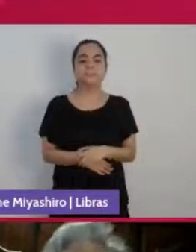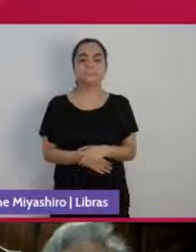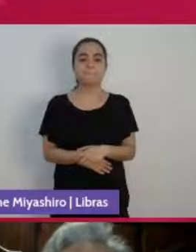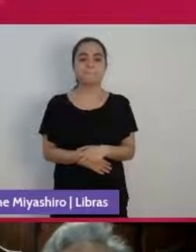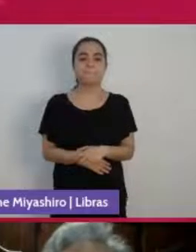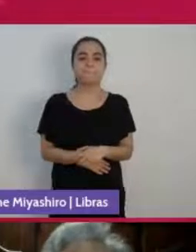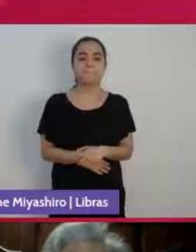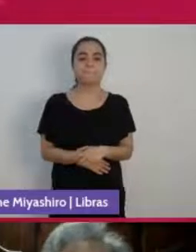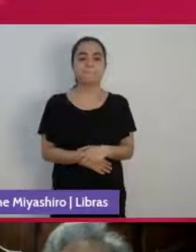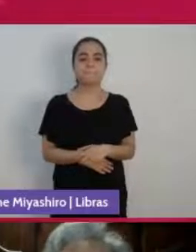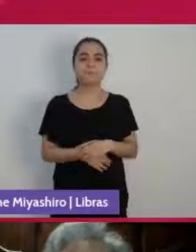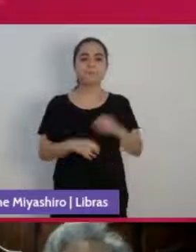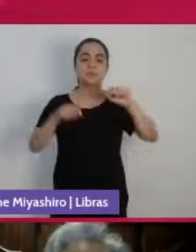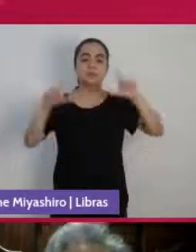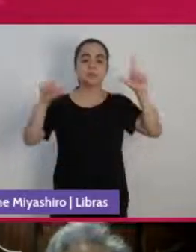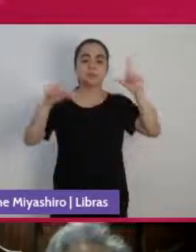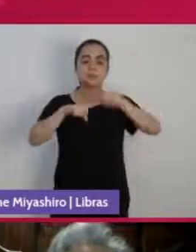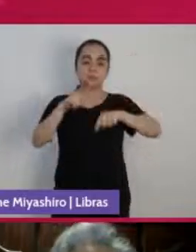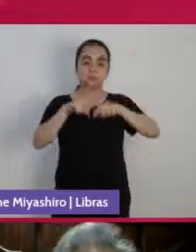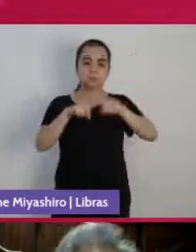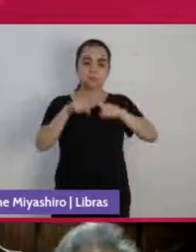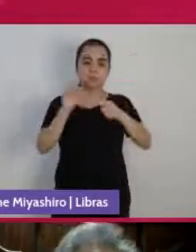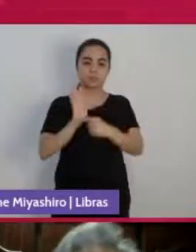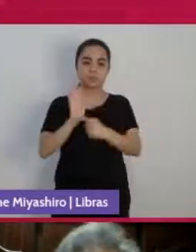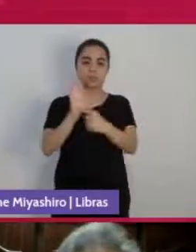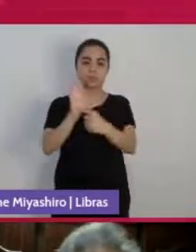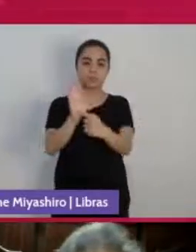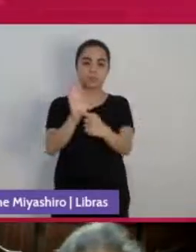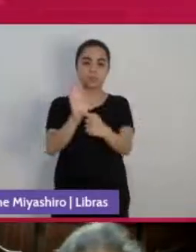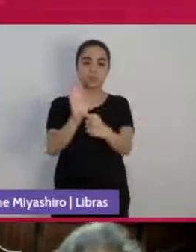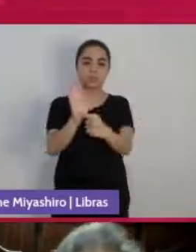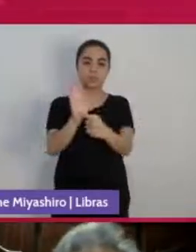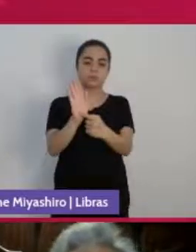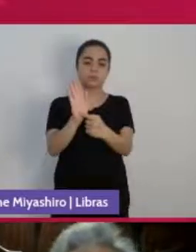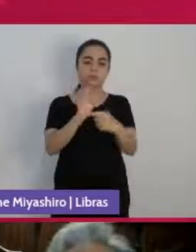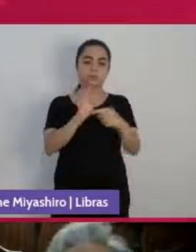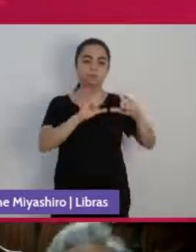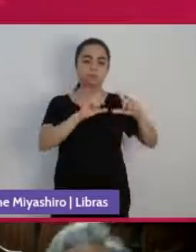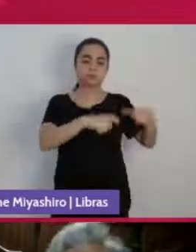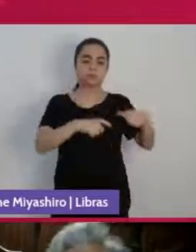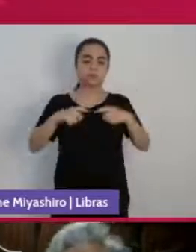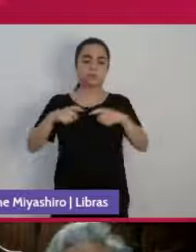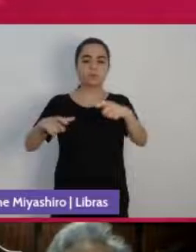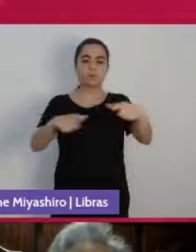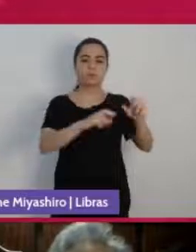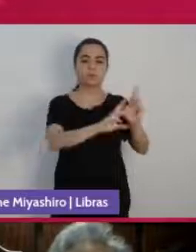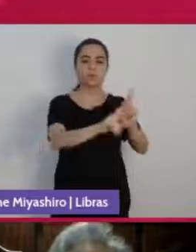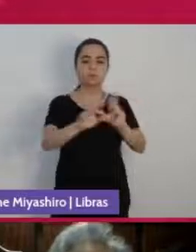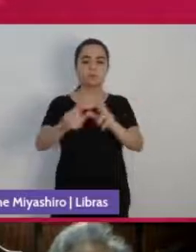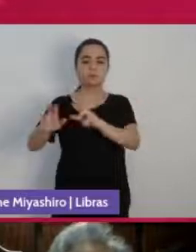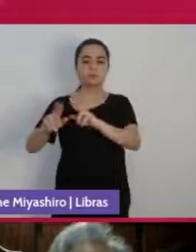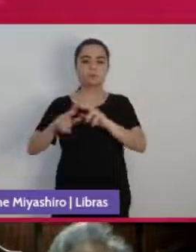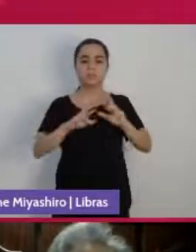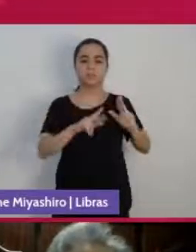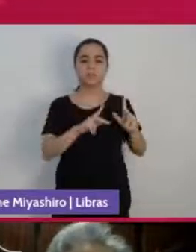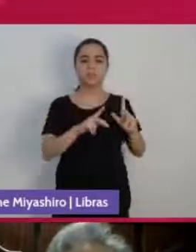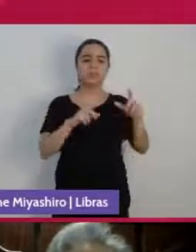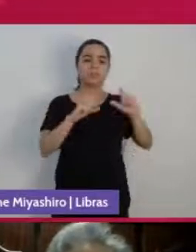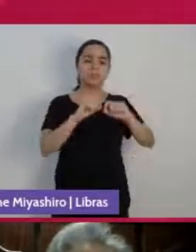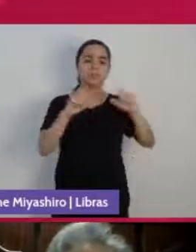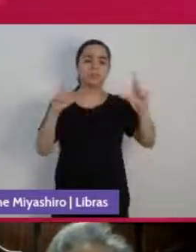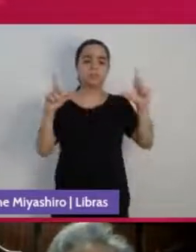Os equipamentos, eles mostram para a gente em locais diferentes. Esse daqui é desse equipamento